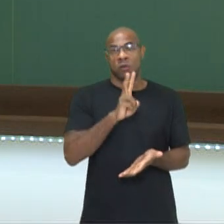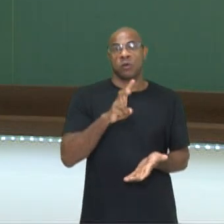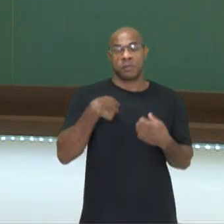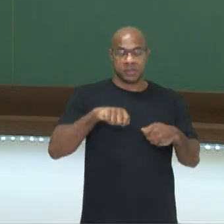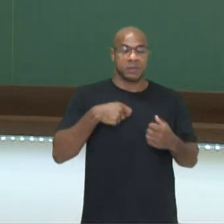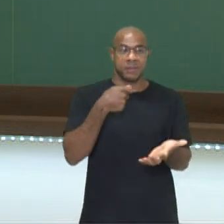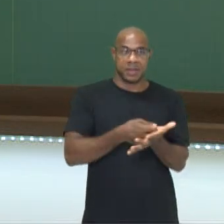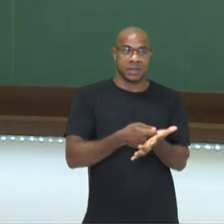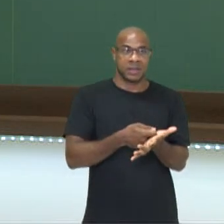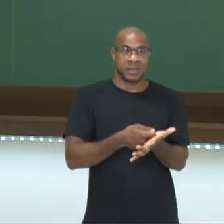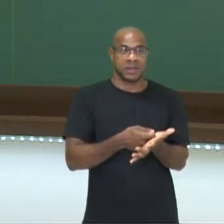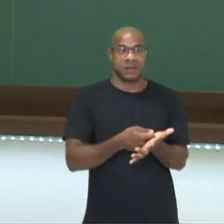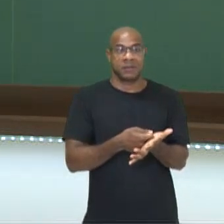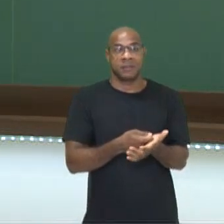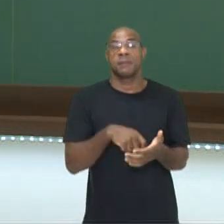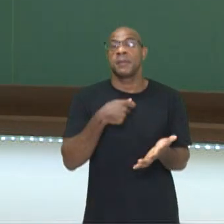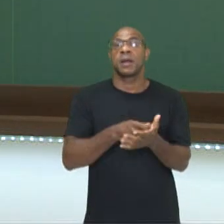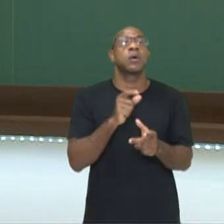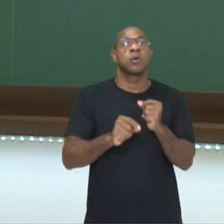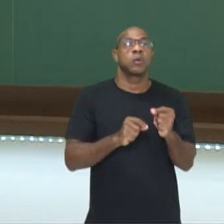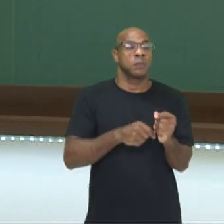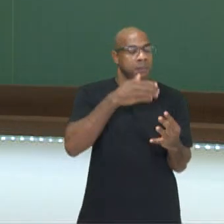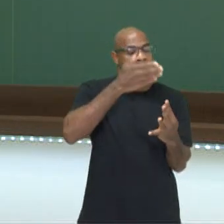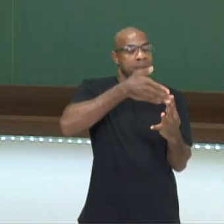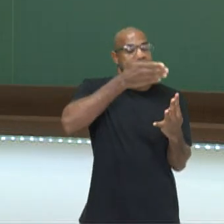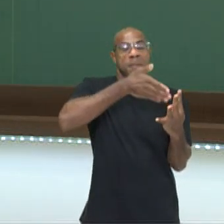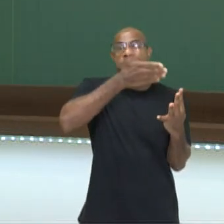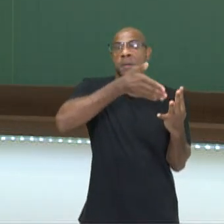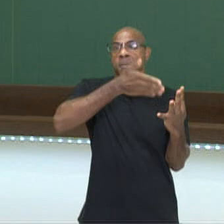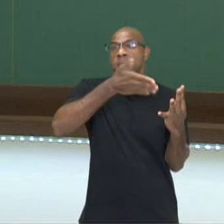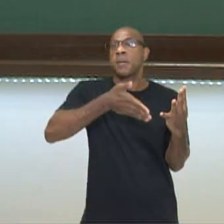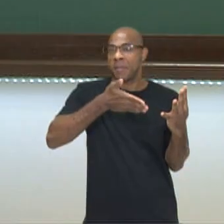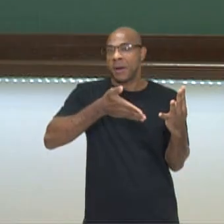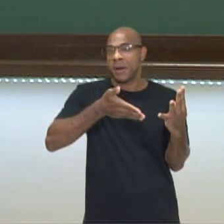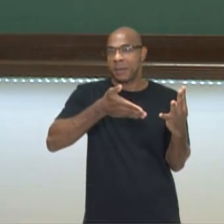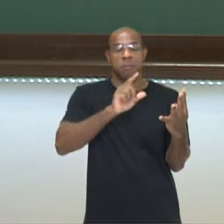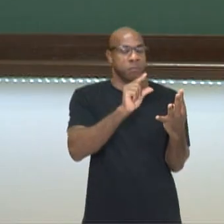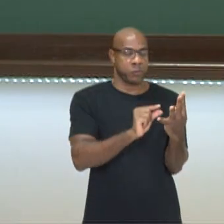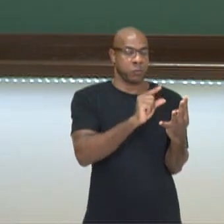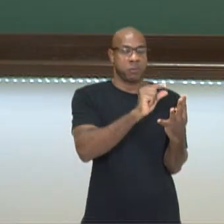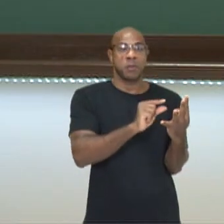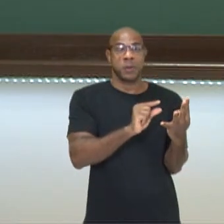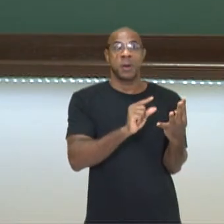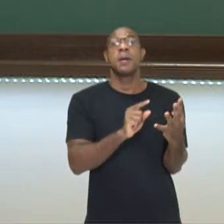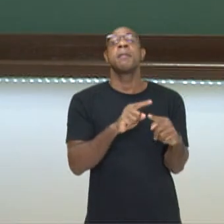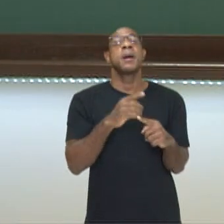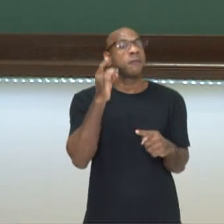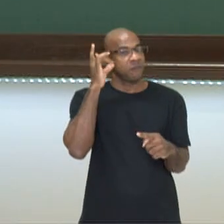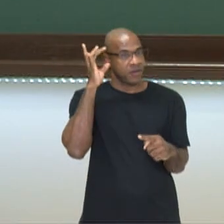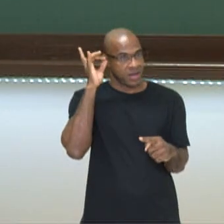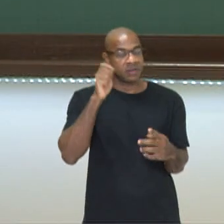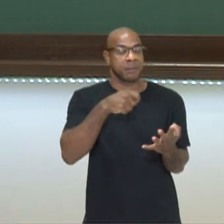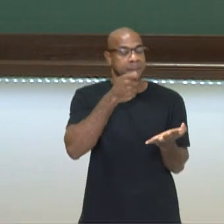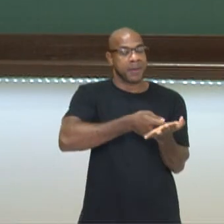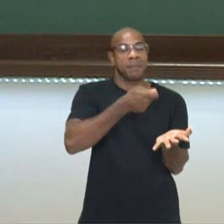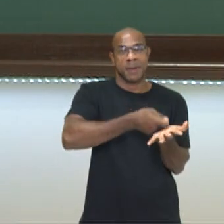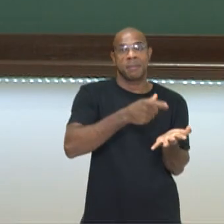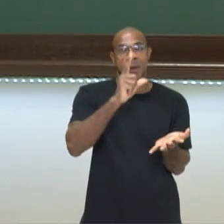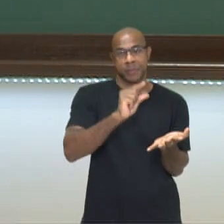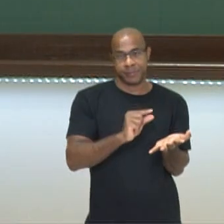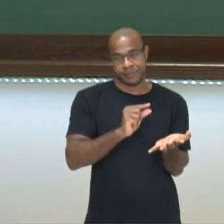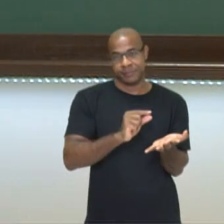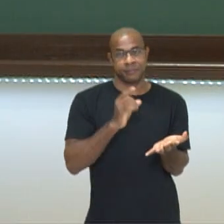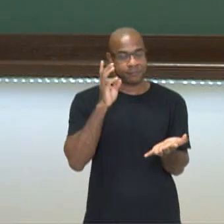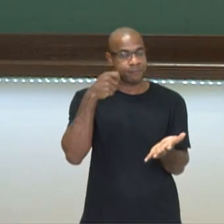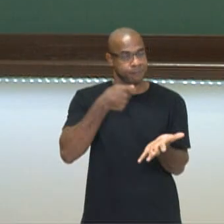devo. E esse valor eu vou pagar em várias parcelas, em parcelas menores, mas que fique fácil para eu poder fazer o pagamento.